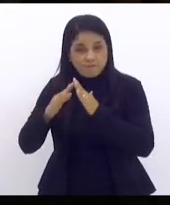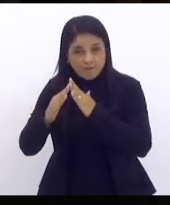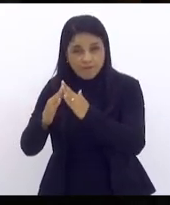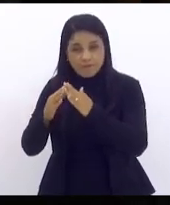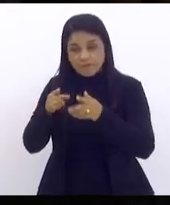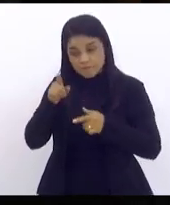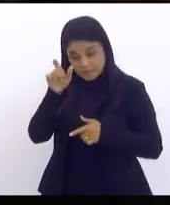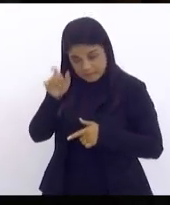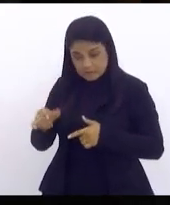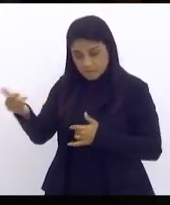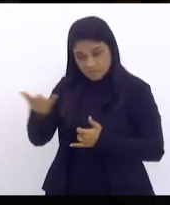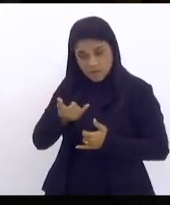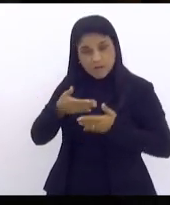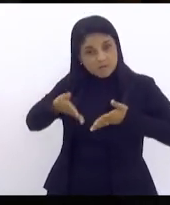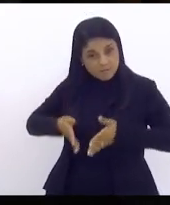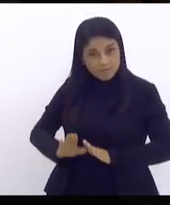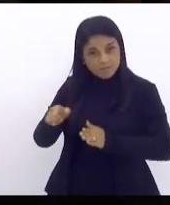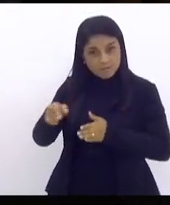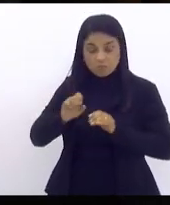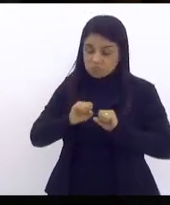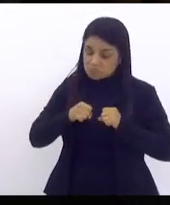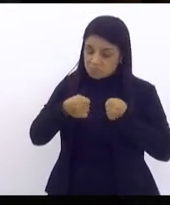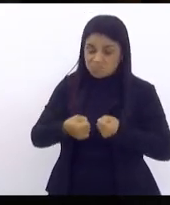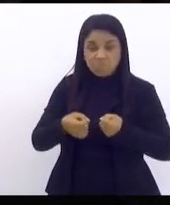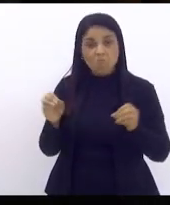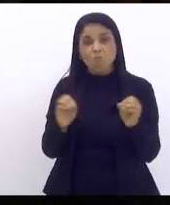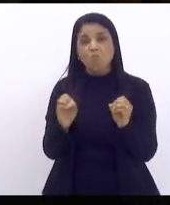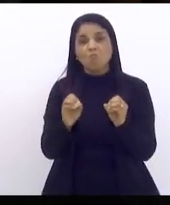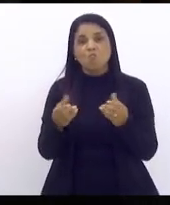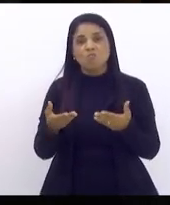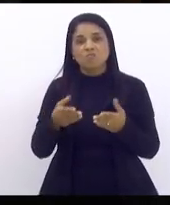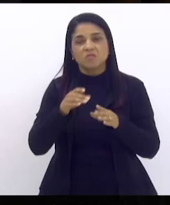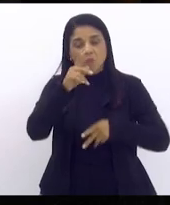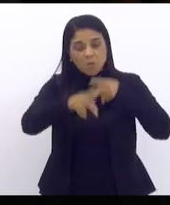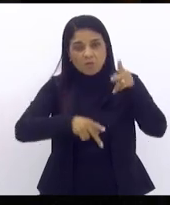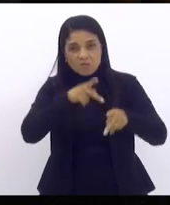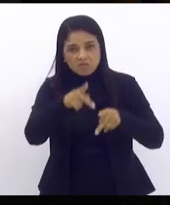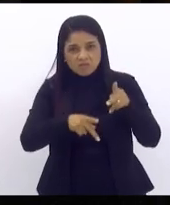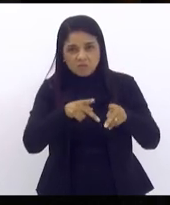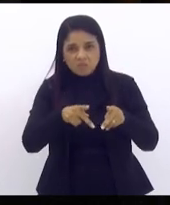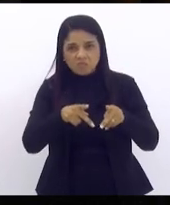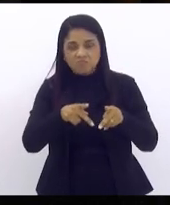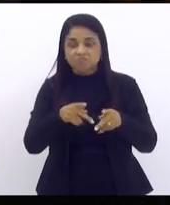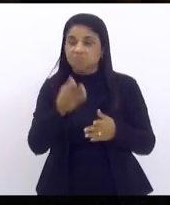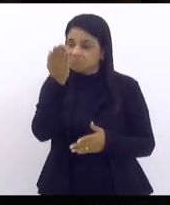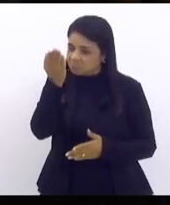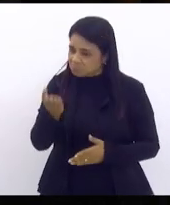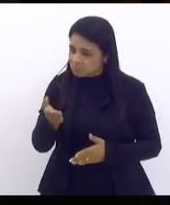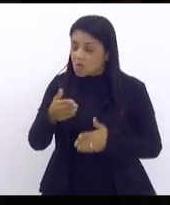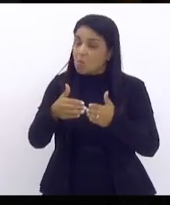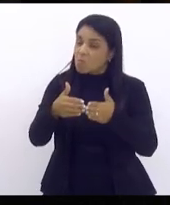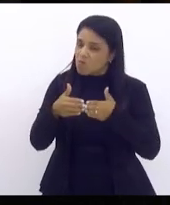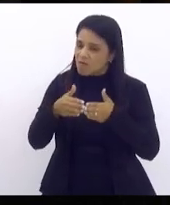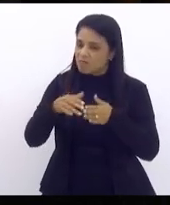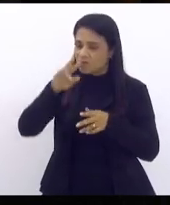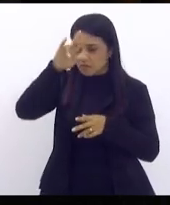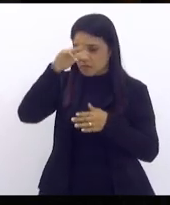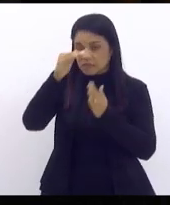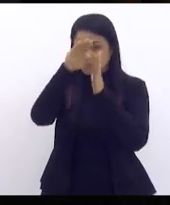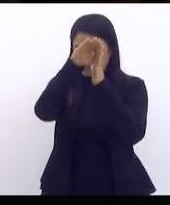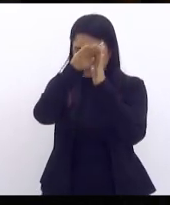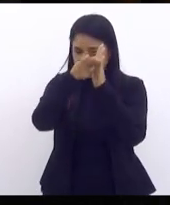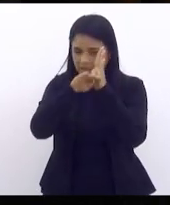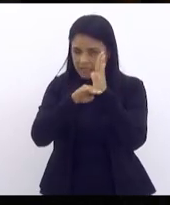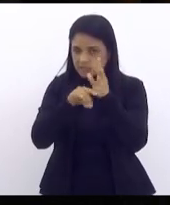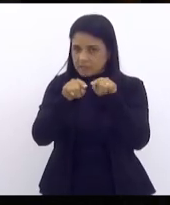cria, e não estava aqui para defender o povo de bem, Vossa Excelência, por favor, desça agora do conforto